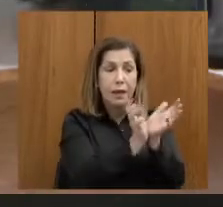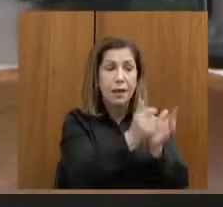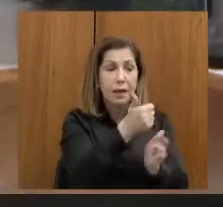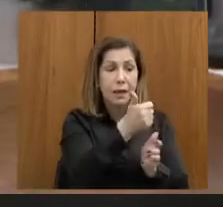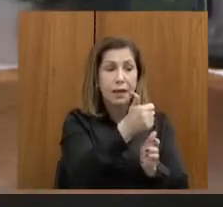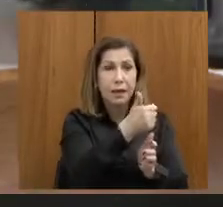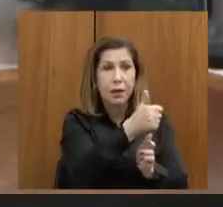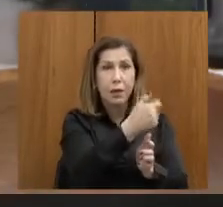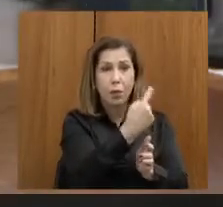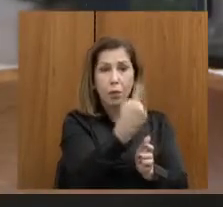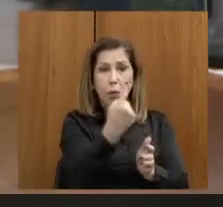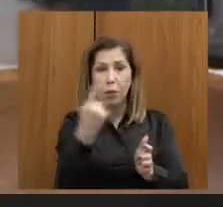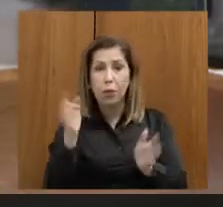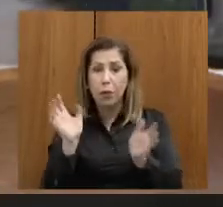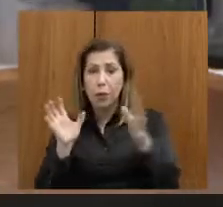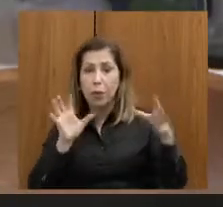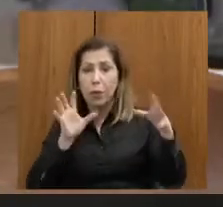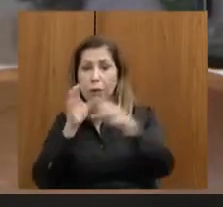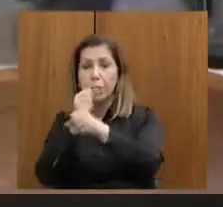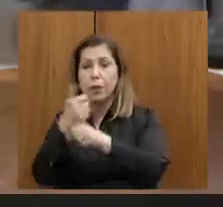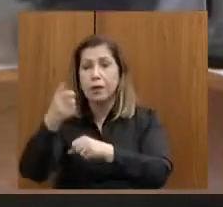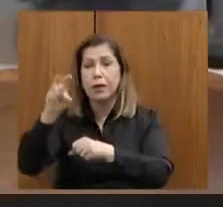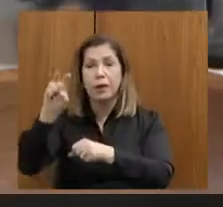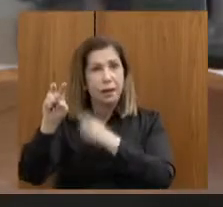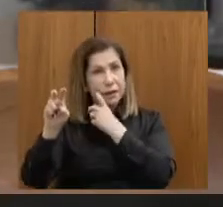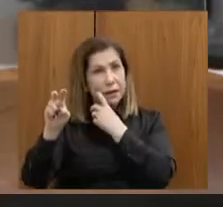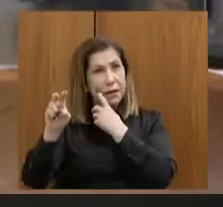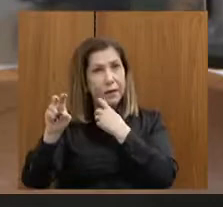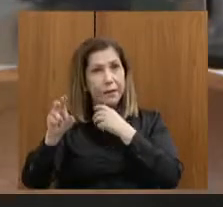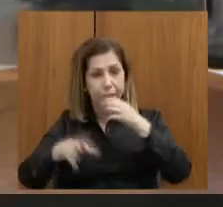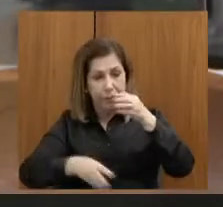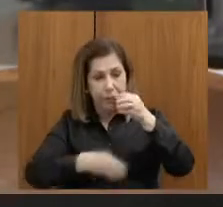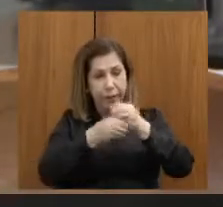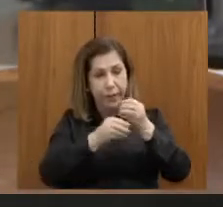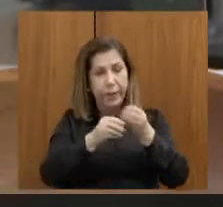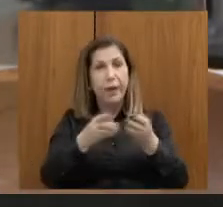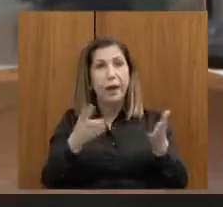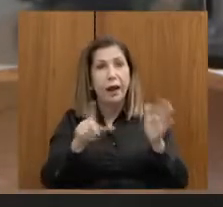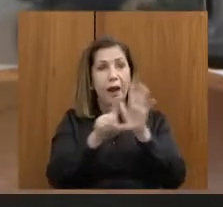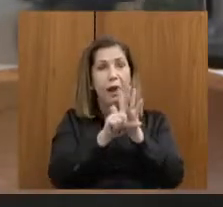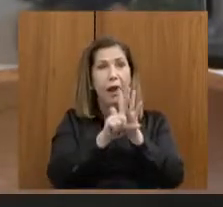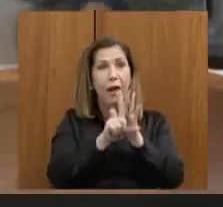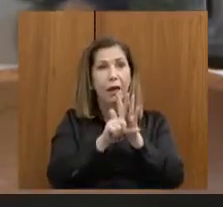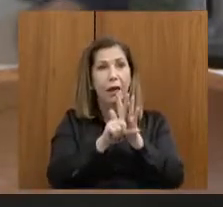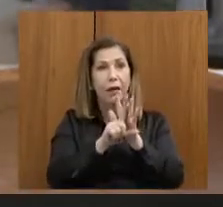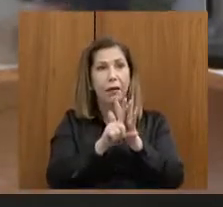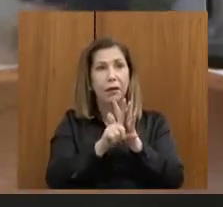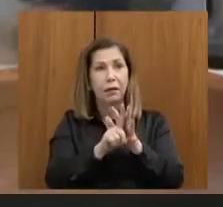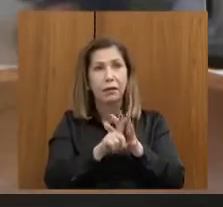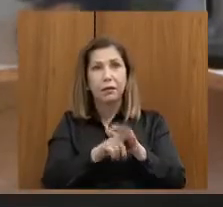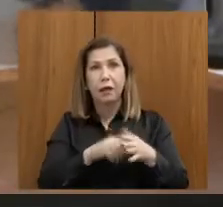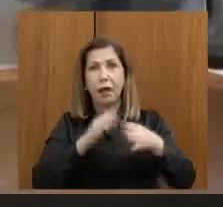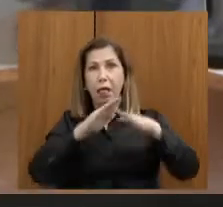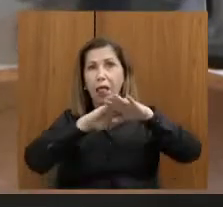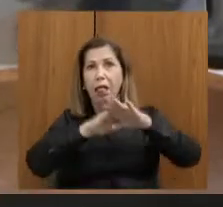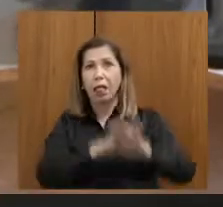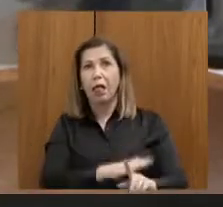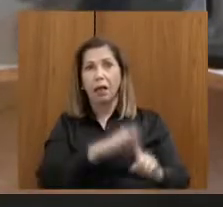e essa emenda para nós foi a maior humilhação que nós passamos enquanto pessoa jurídica